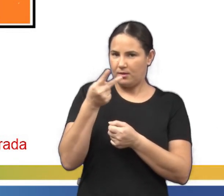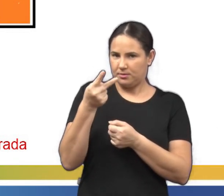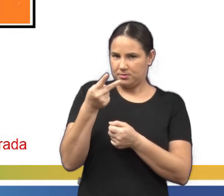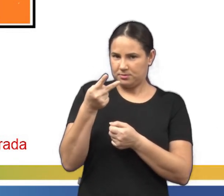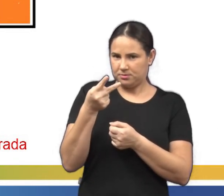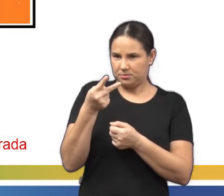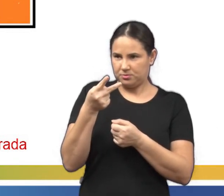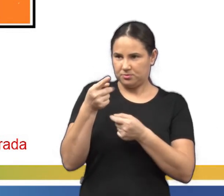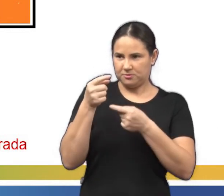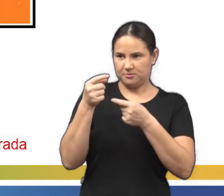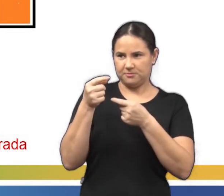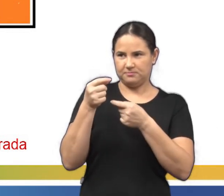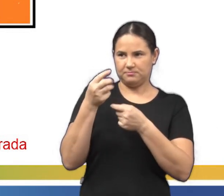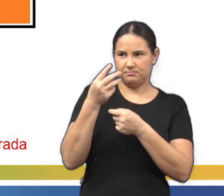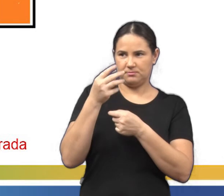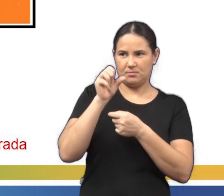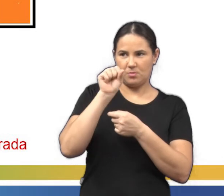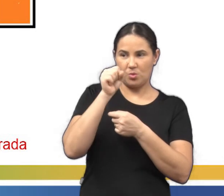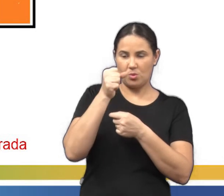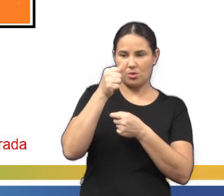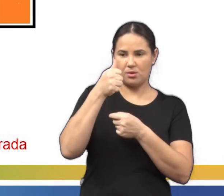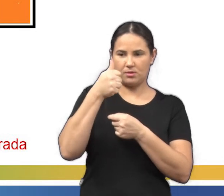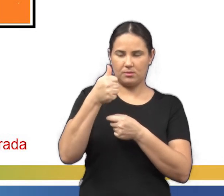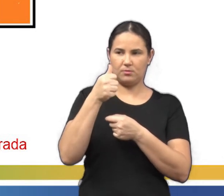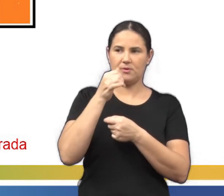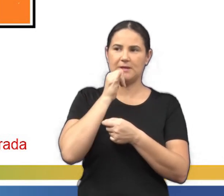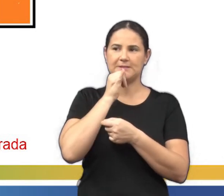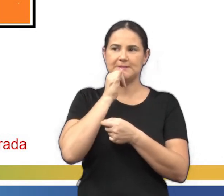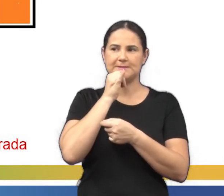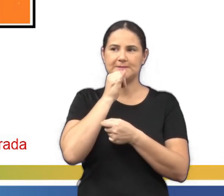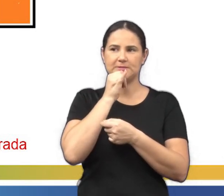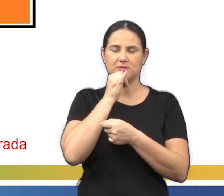igual a 81 quilômetros, eu vou fazer o seguinte, ó.